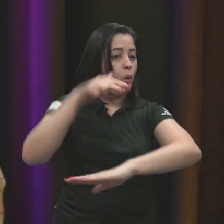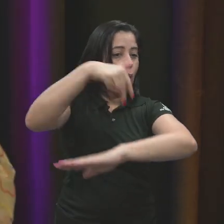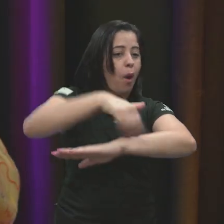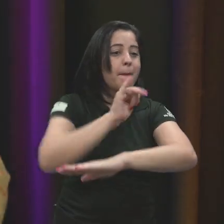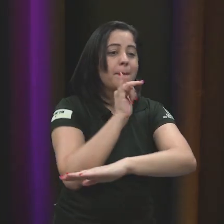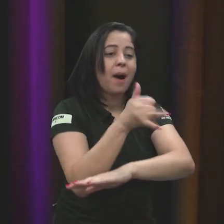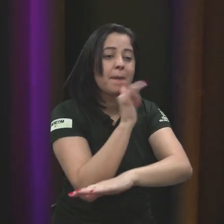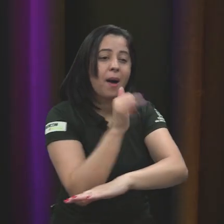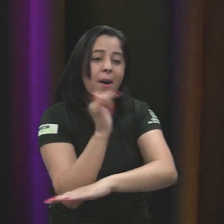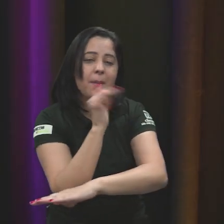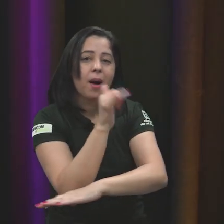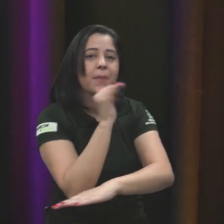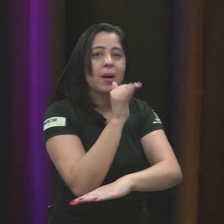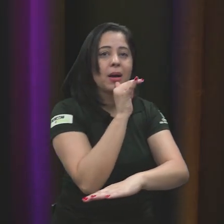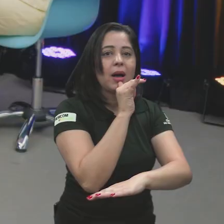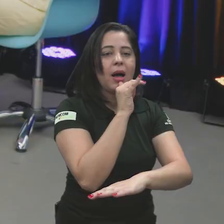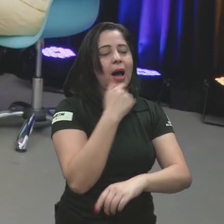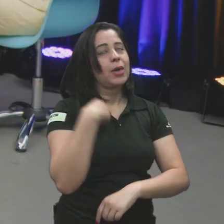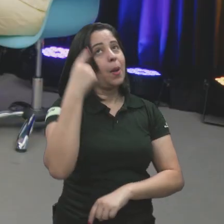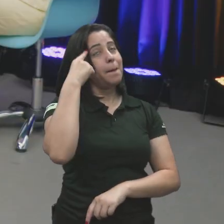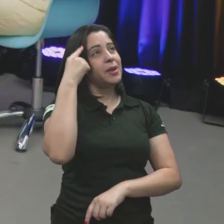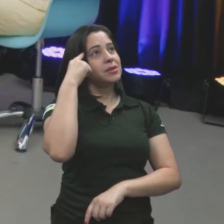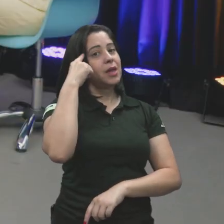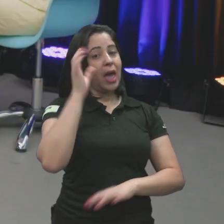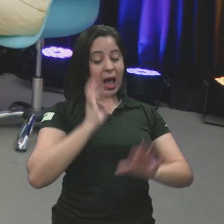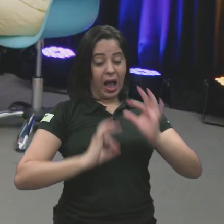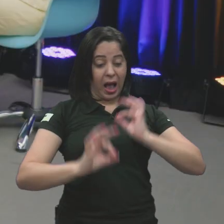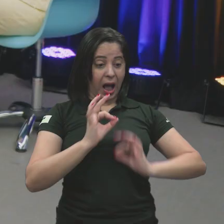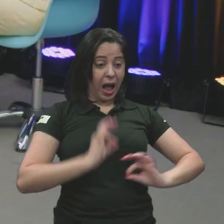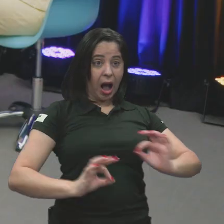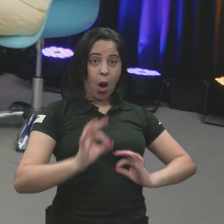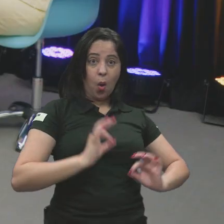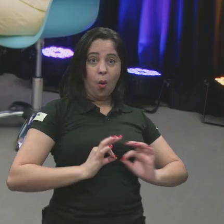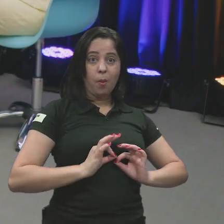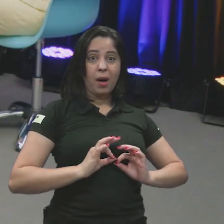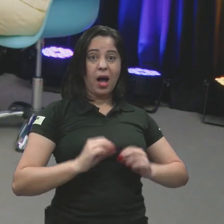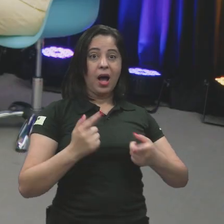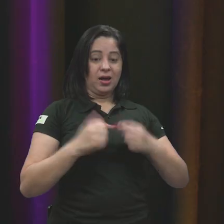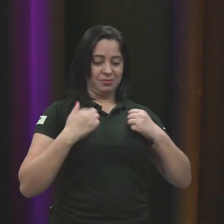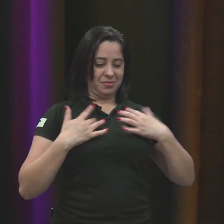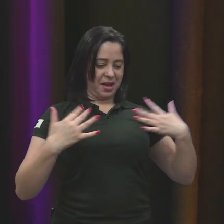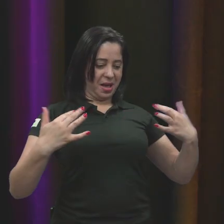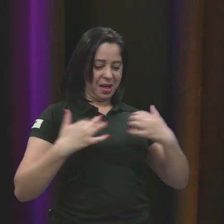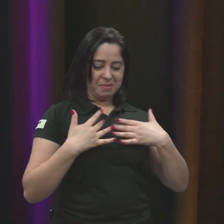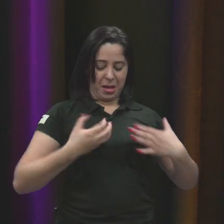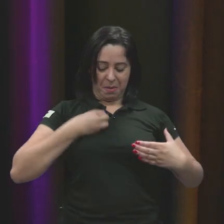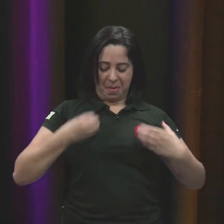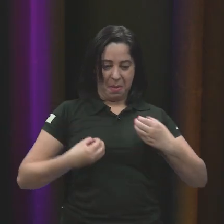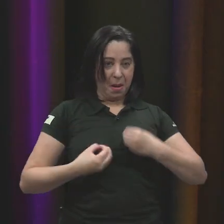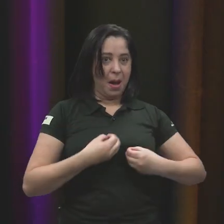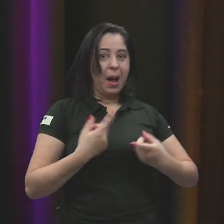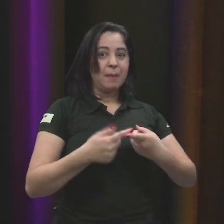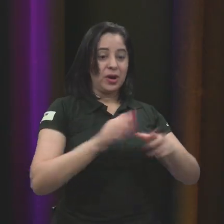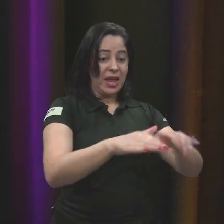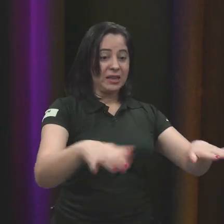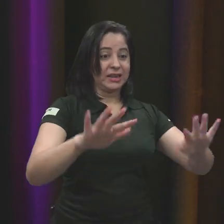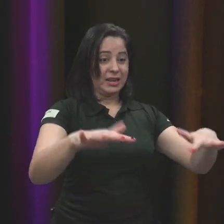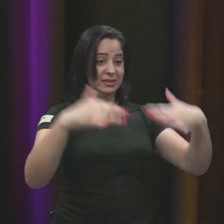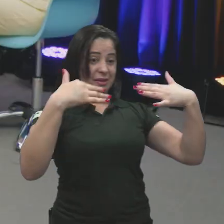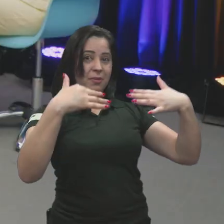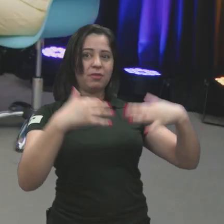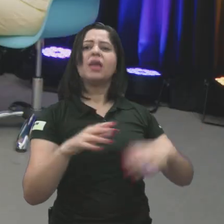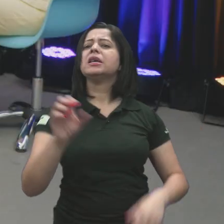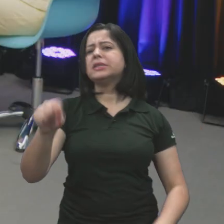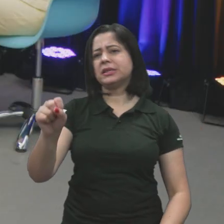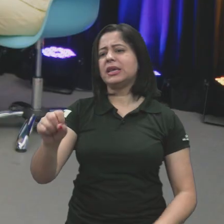então isso trouxe um certo... Chamou atenção, né? E aí eu vou ganhando broche, vou colocando. Vai colocando, se tiver legal. pode me dar. E a